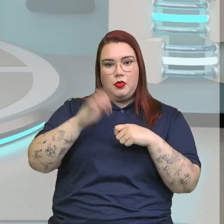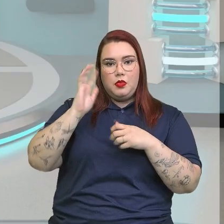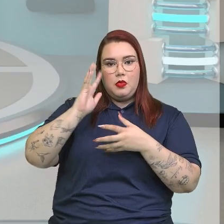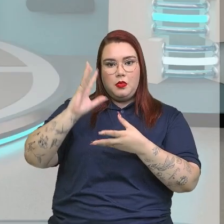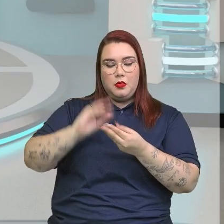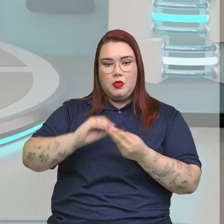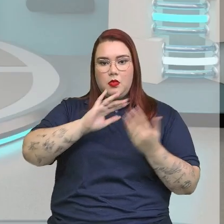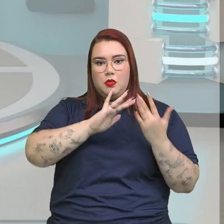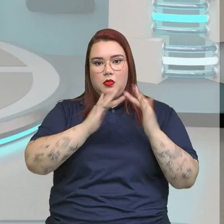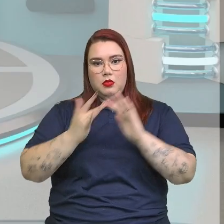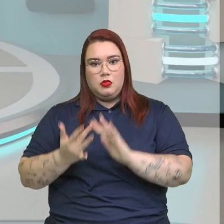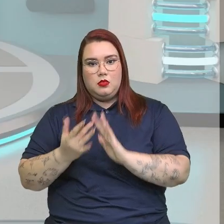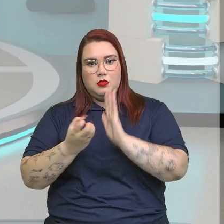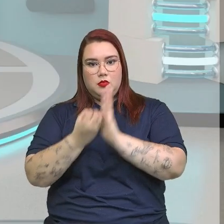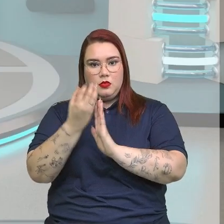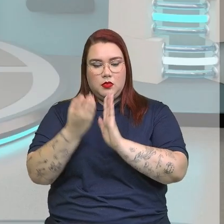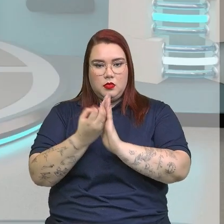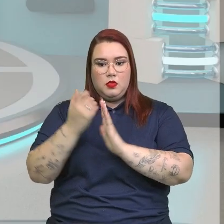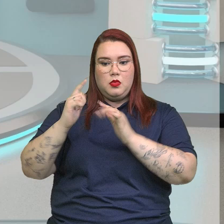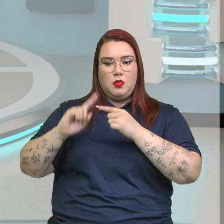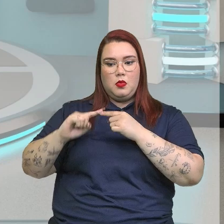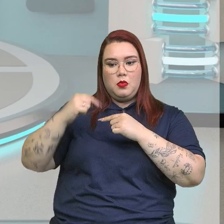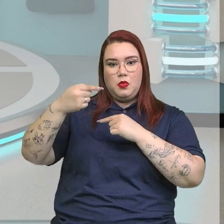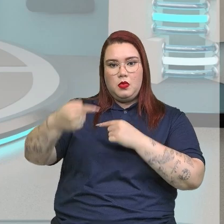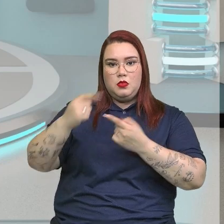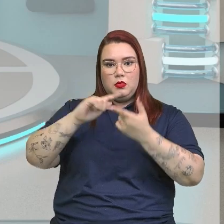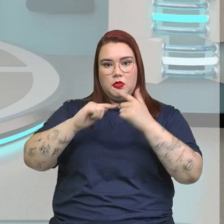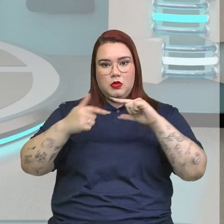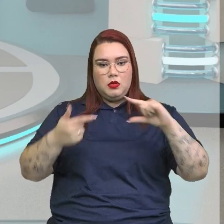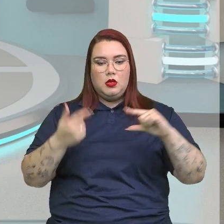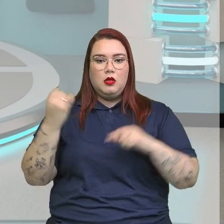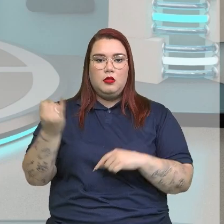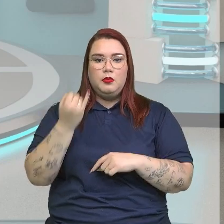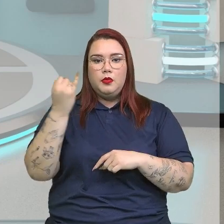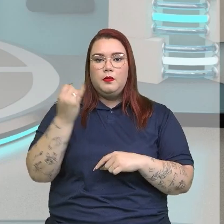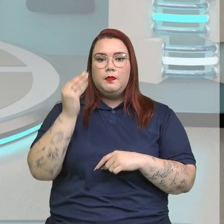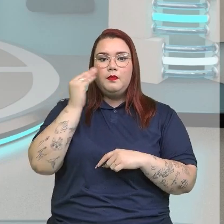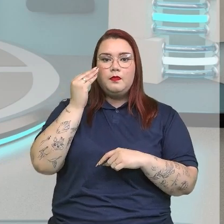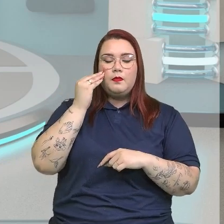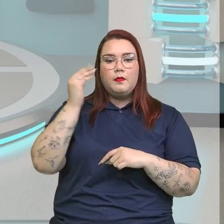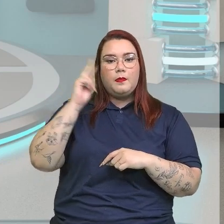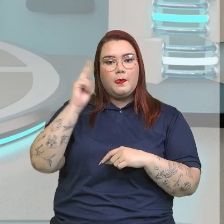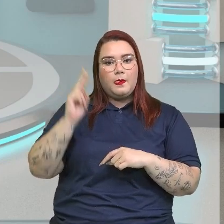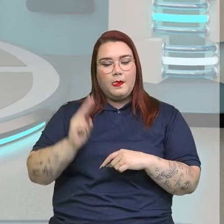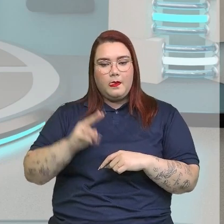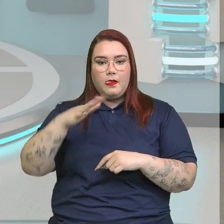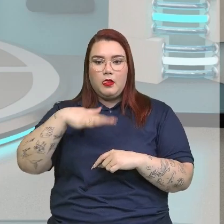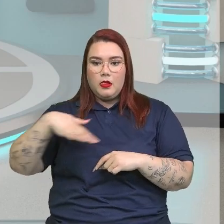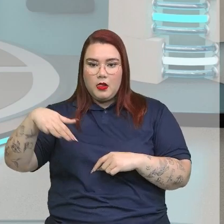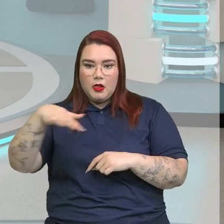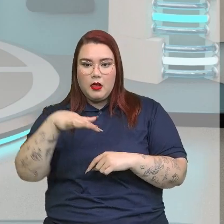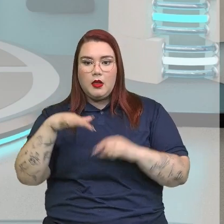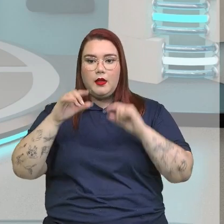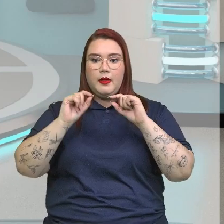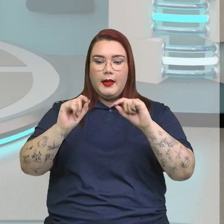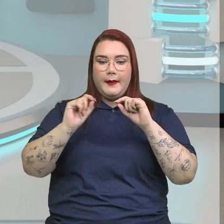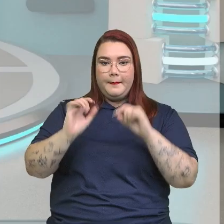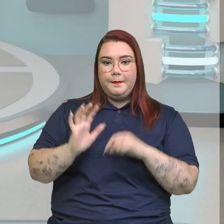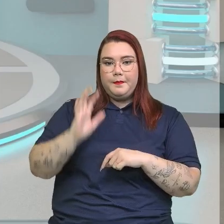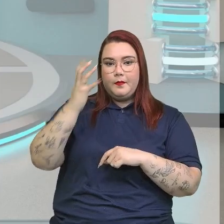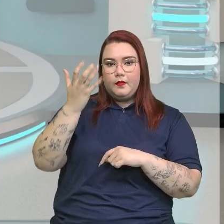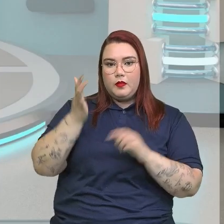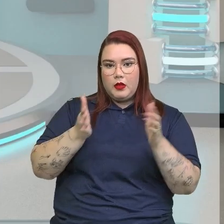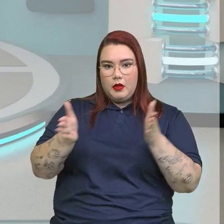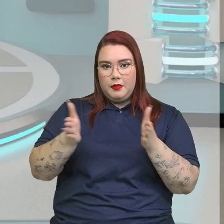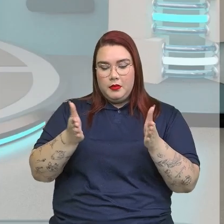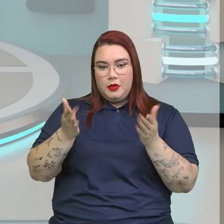contexto de produção do pós-modernismo, é importante que a gente olhe um pouquinho para a história, para o que estava acontecendo nesse período.